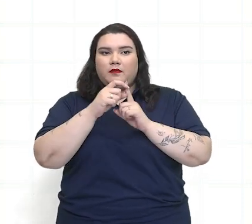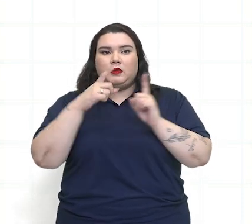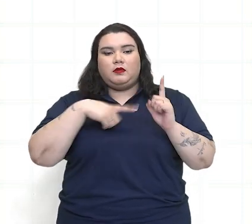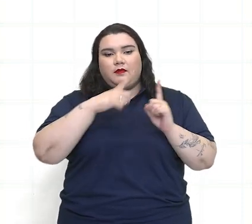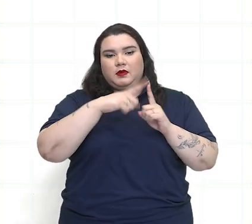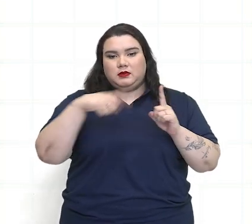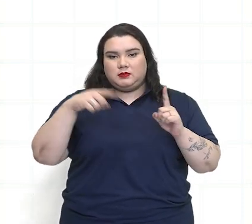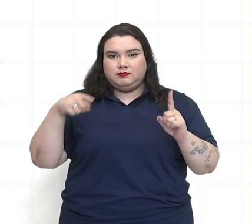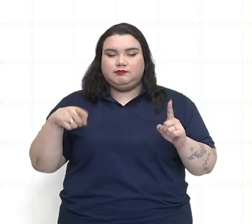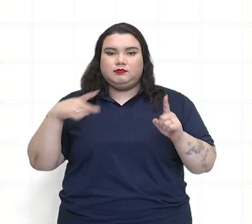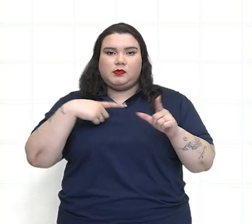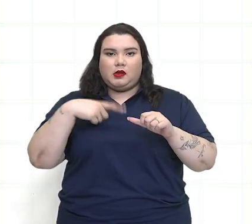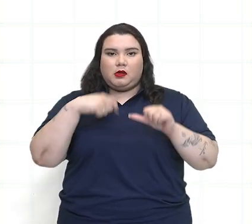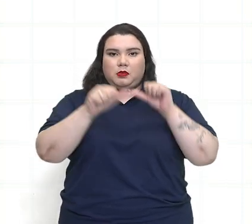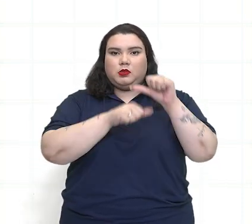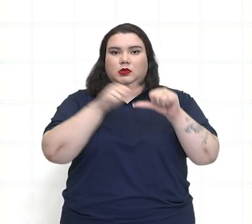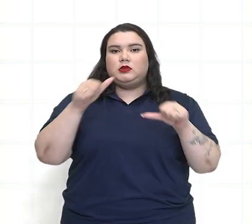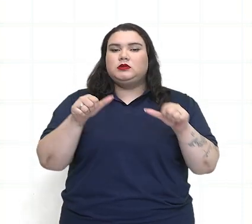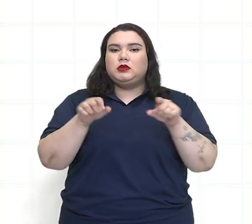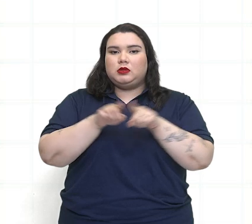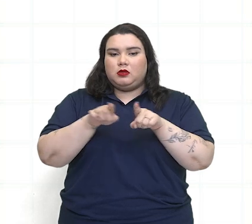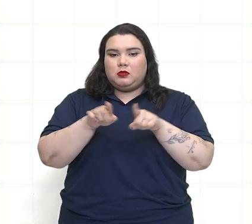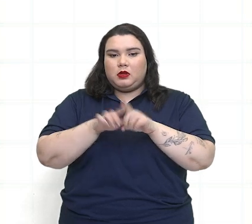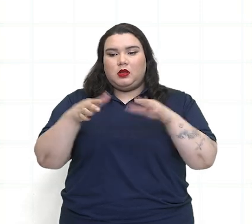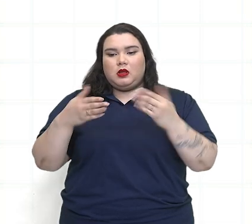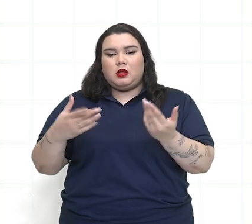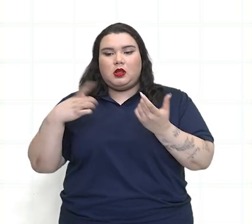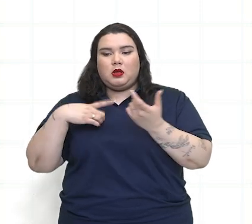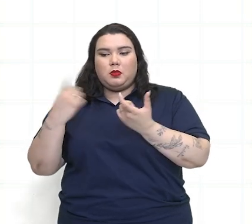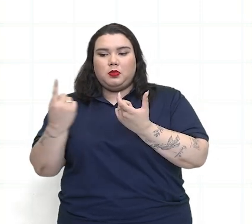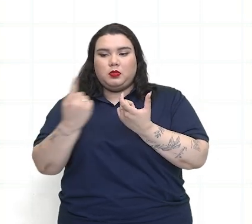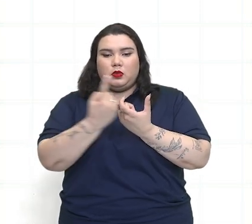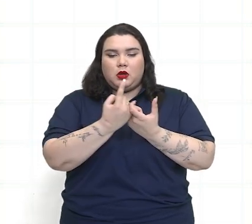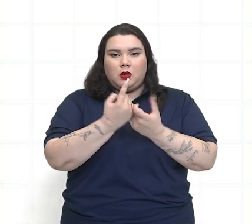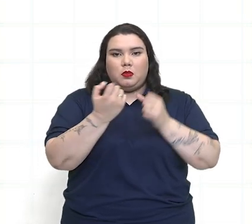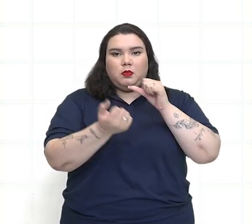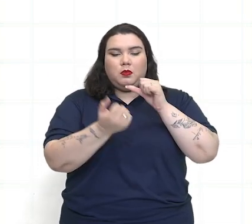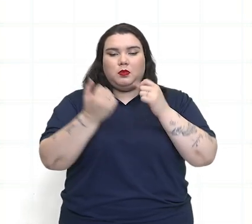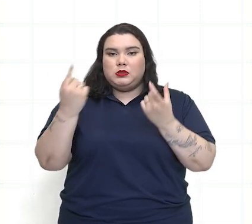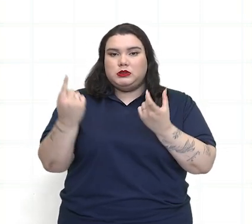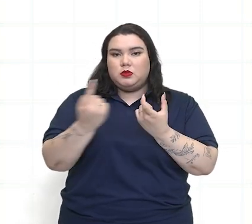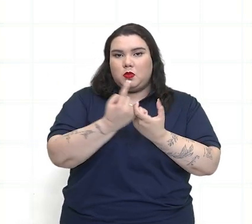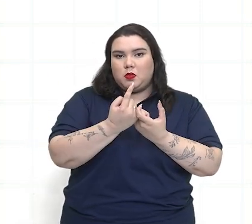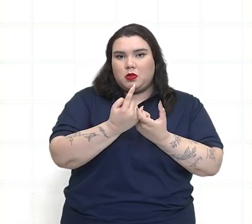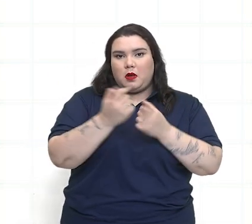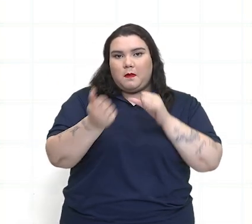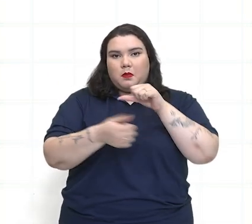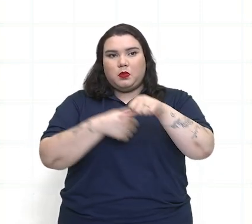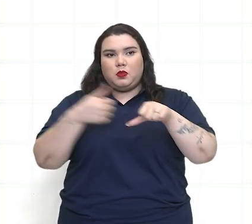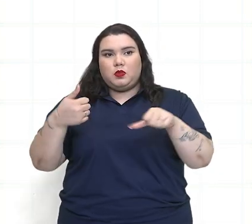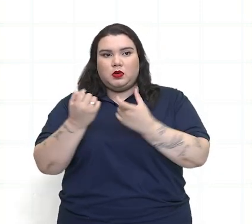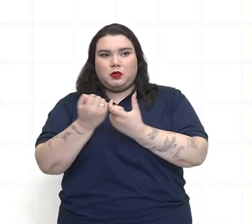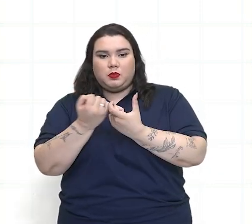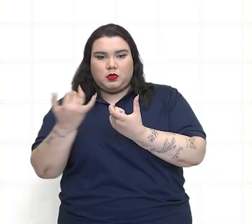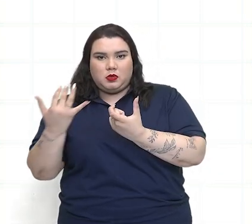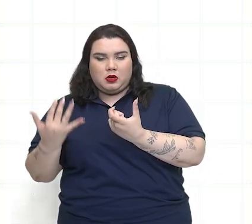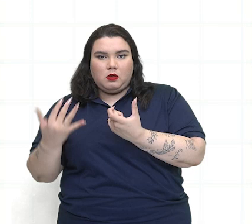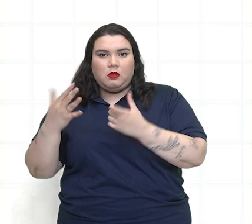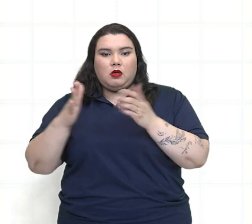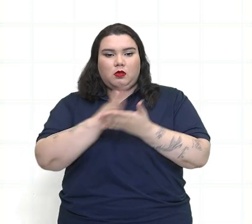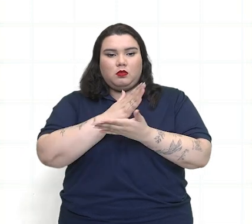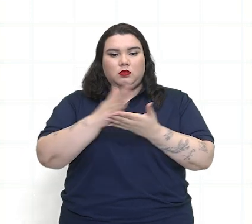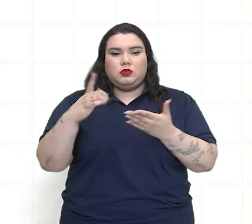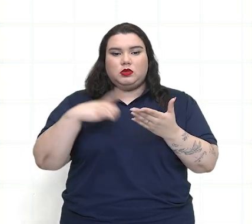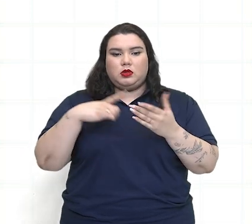sofre flexão, ele vai para o plural, ele está no singular e vai para o plural, alguns deles também variam